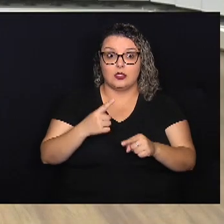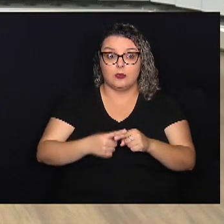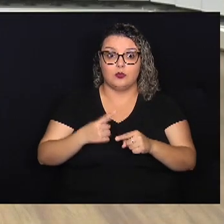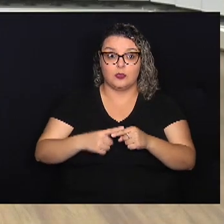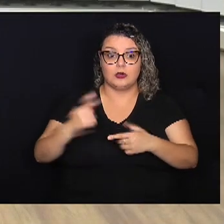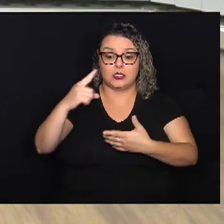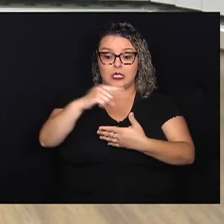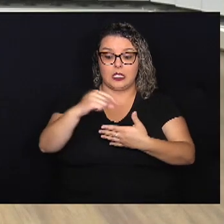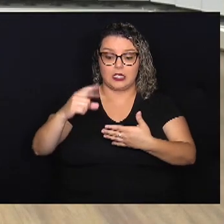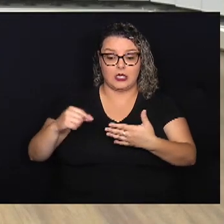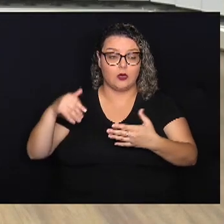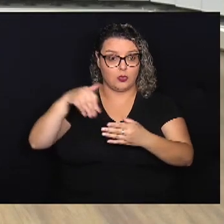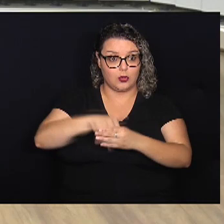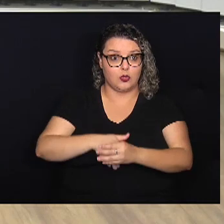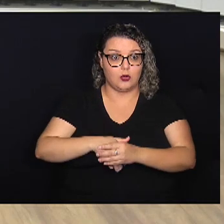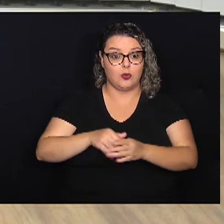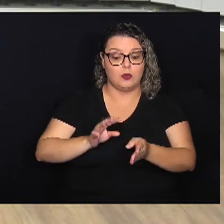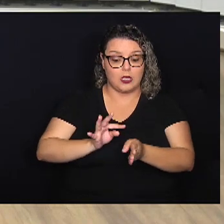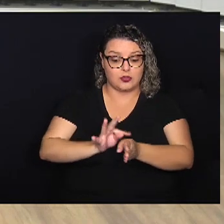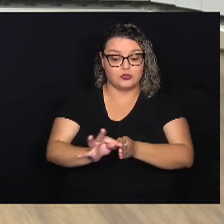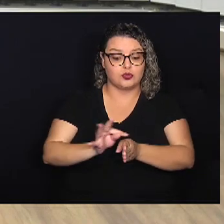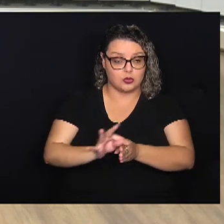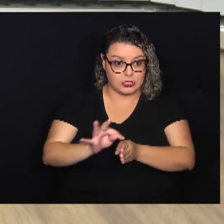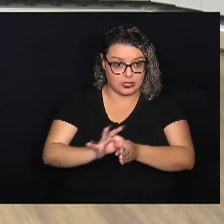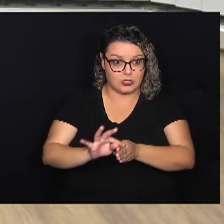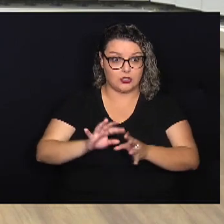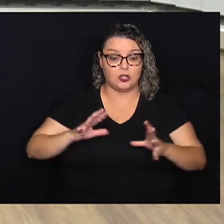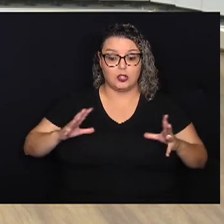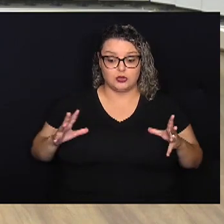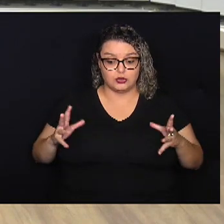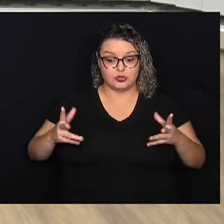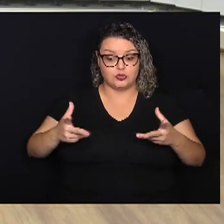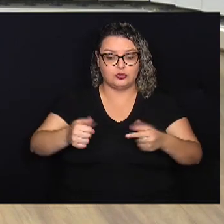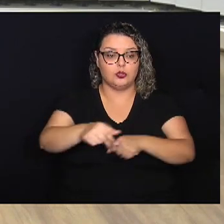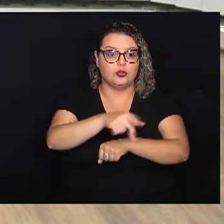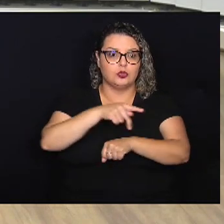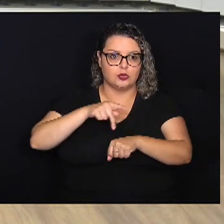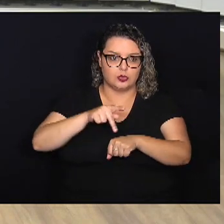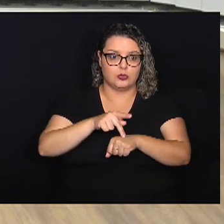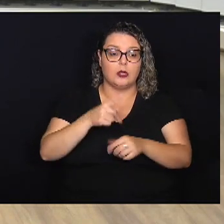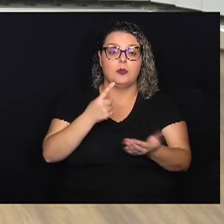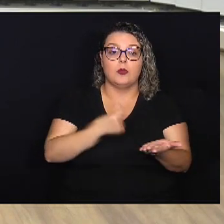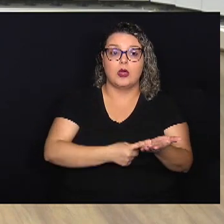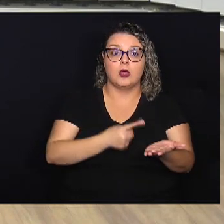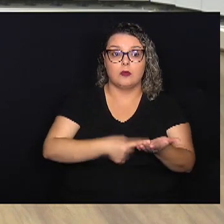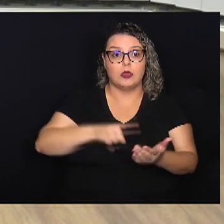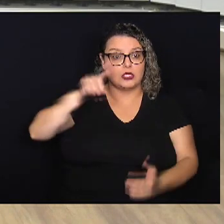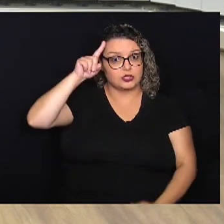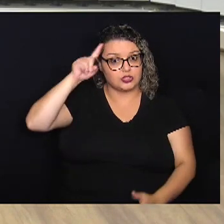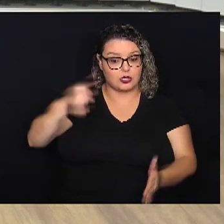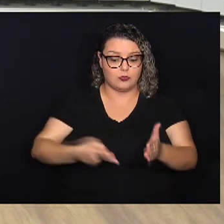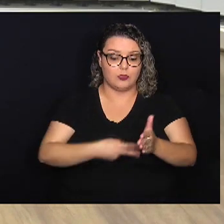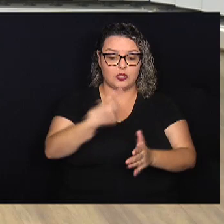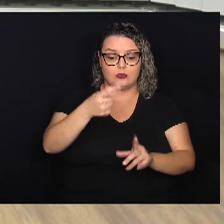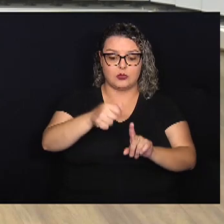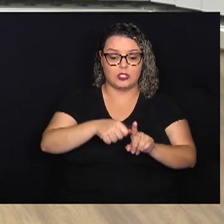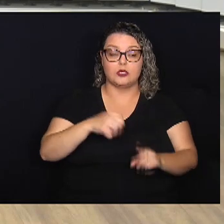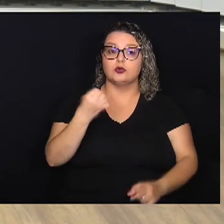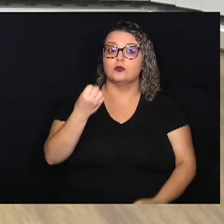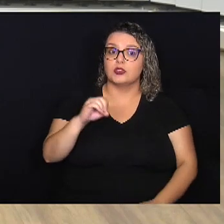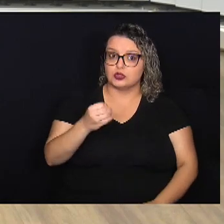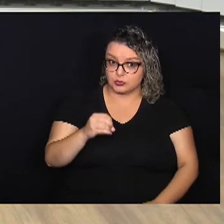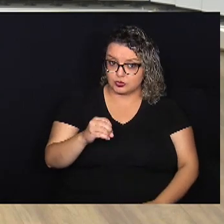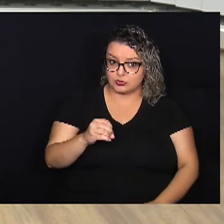eleição para os conselhos tutelares de todo o país está marcada para o dia 1º de